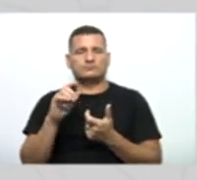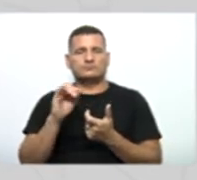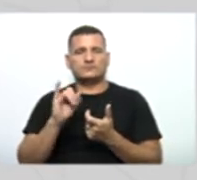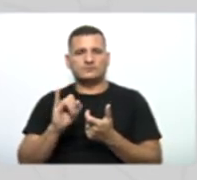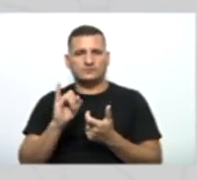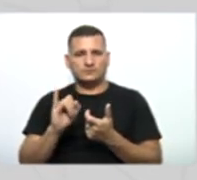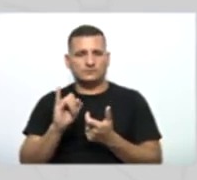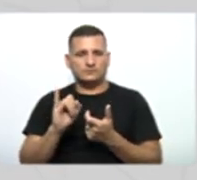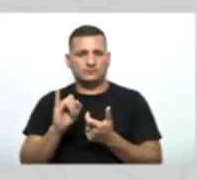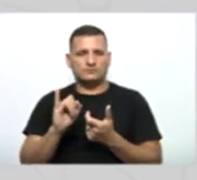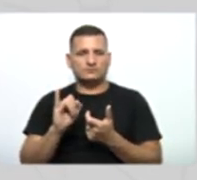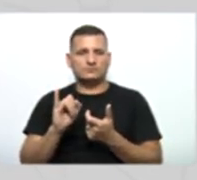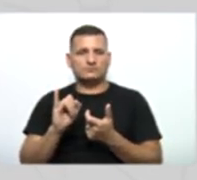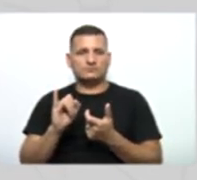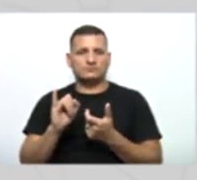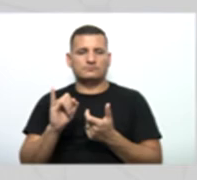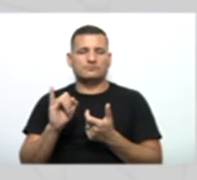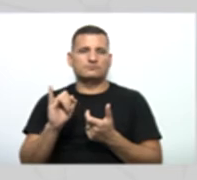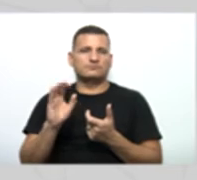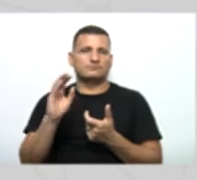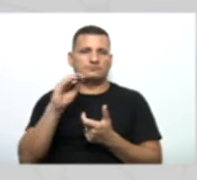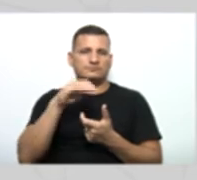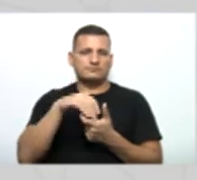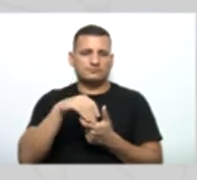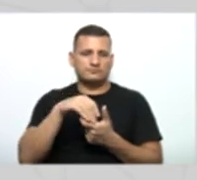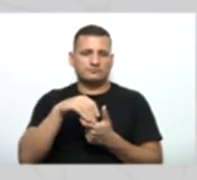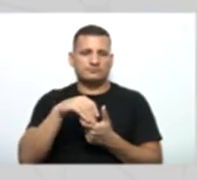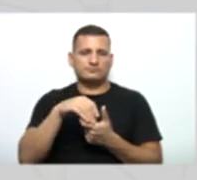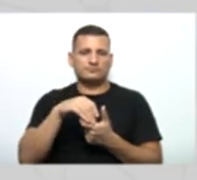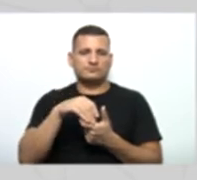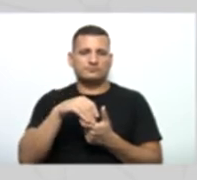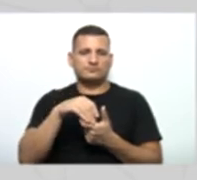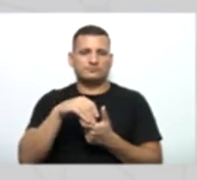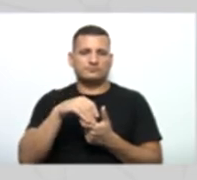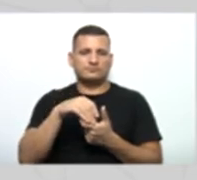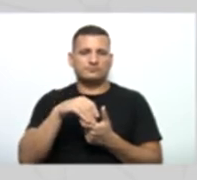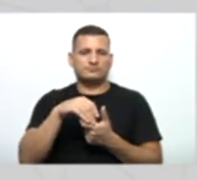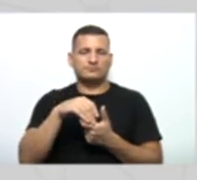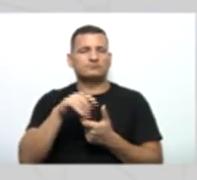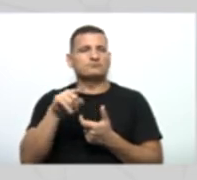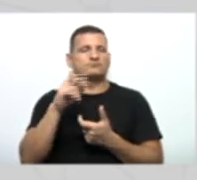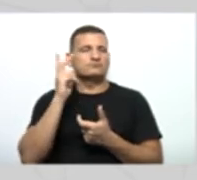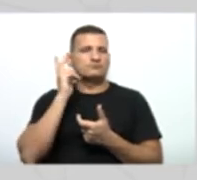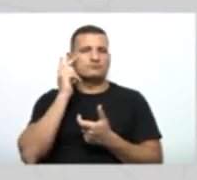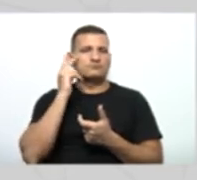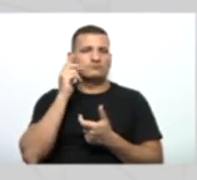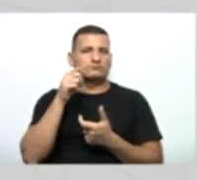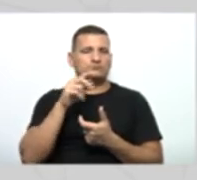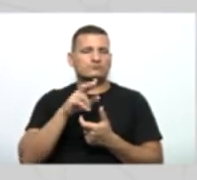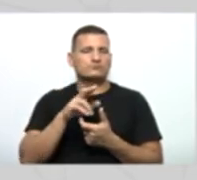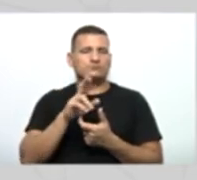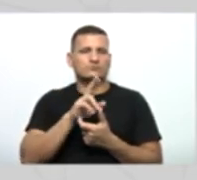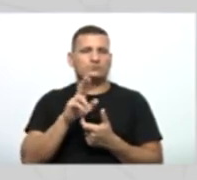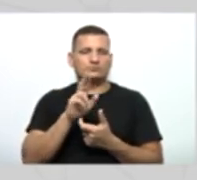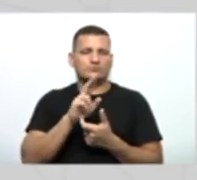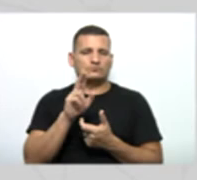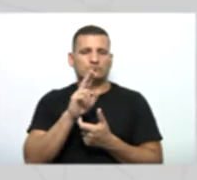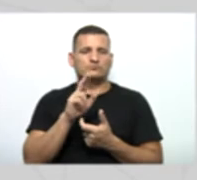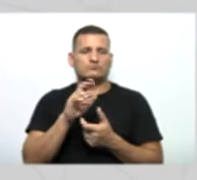que veio junto com o parâmetro i. Essa é a declaração normal de um atributo público que nós usamos até